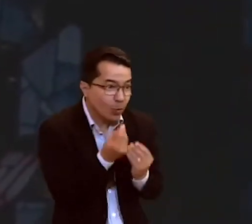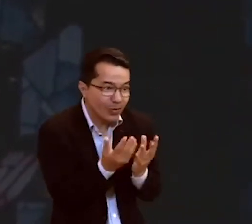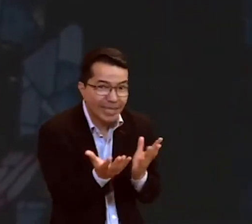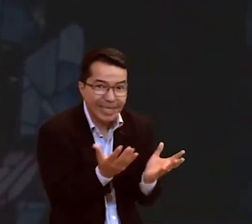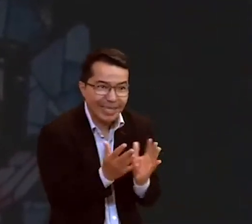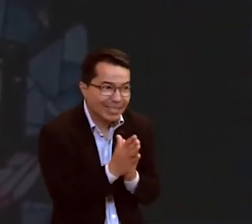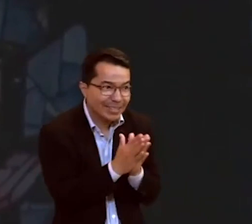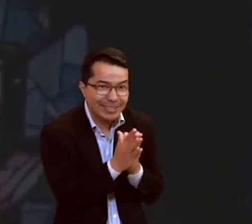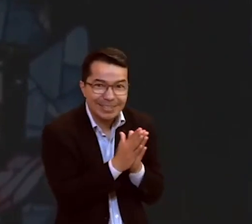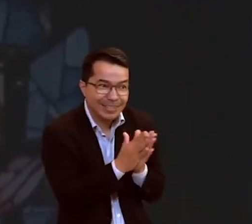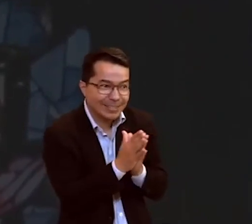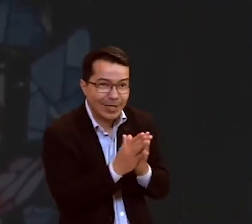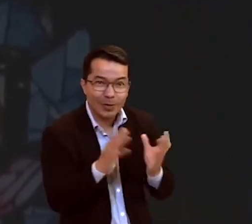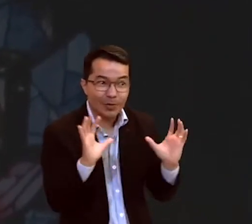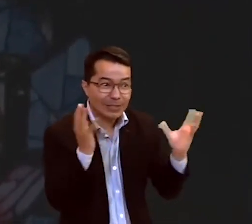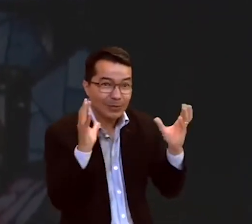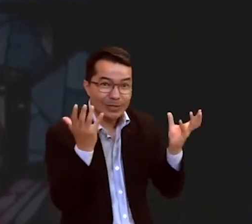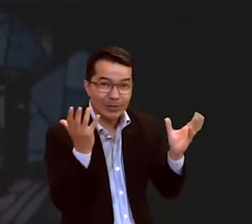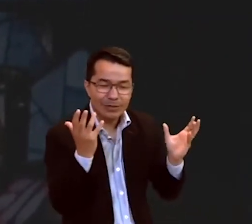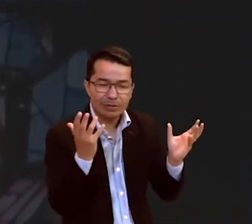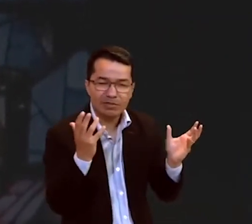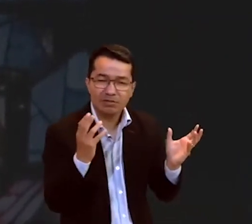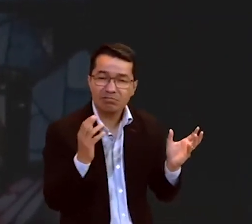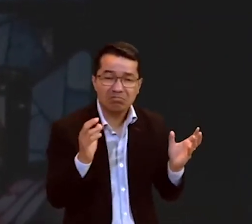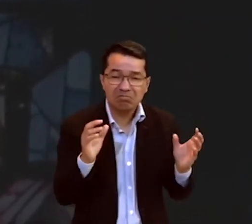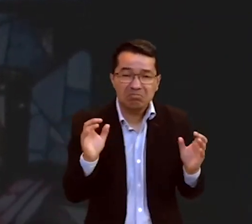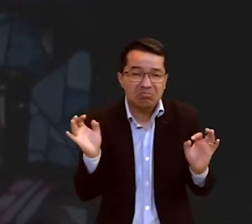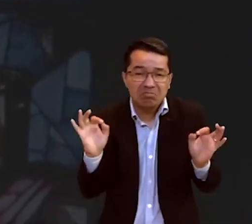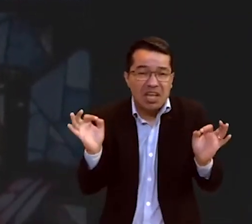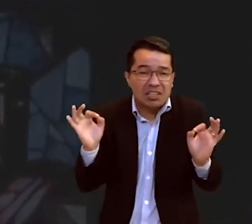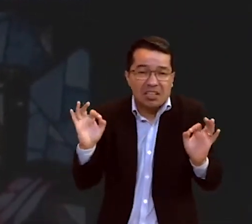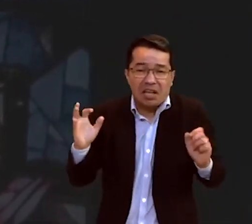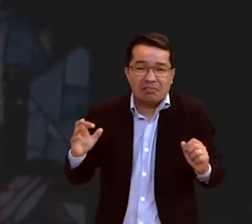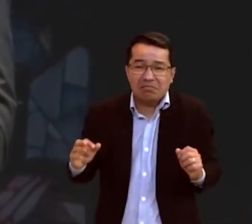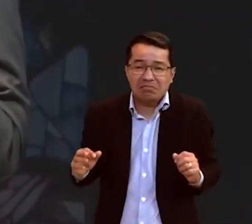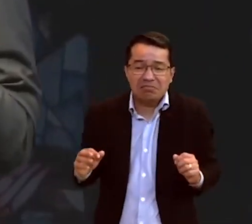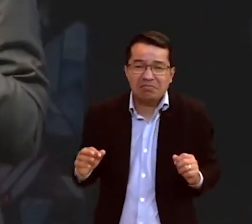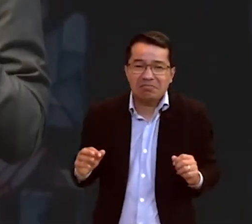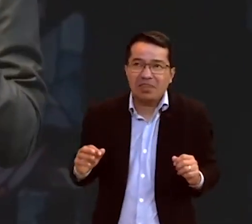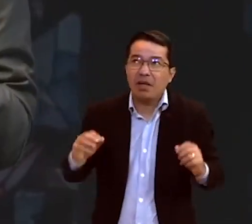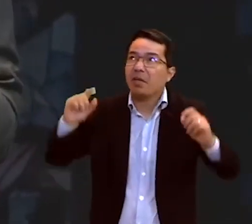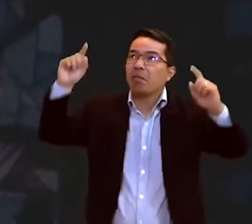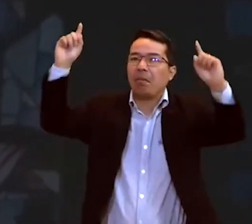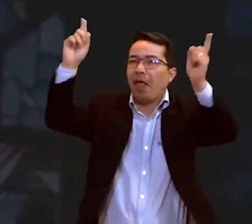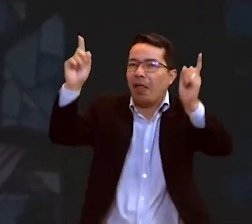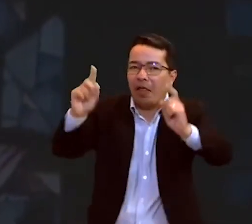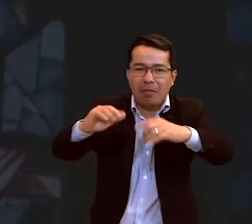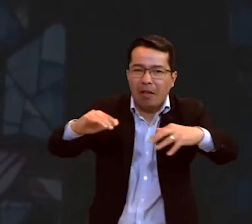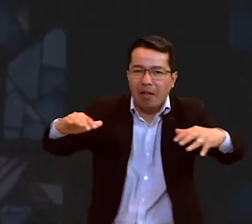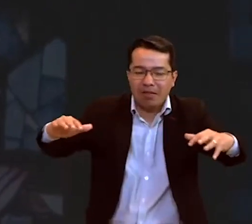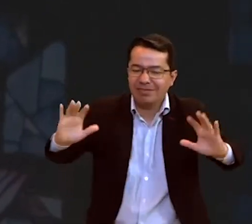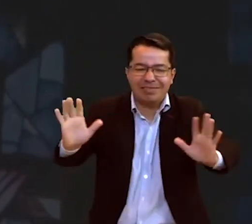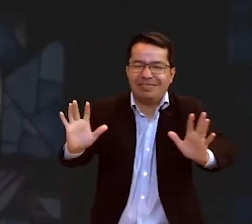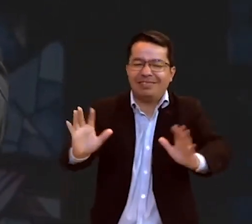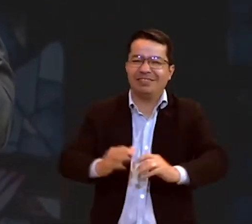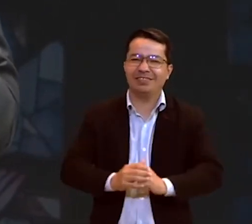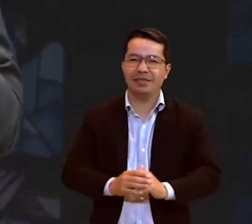nada assim, sobrenatural. Não teve. Mas uma coisa aconteceu.